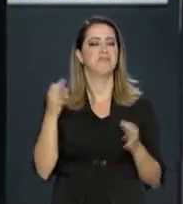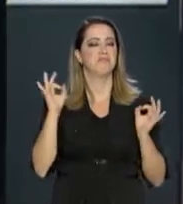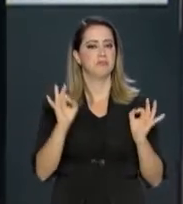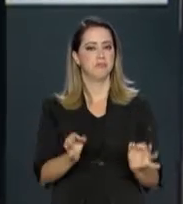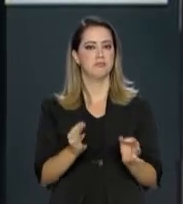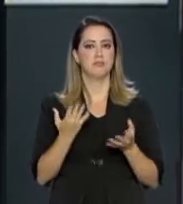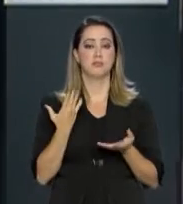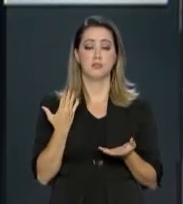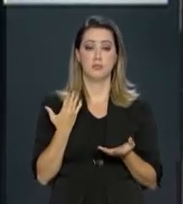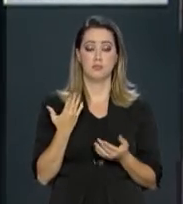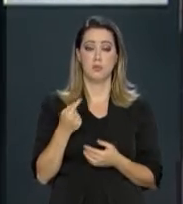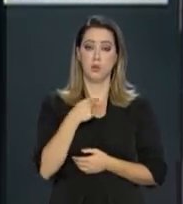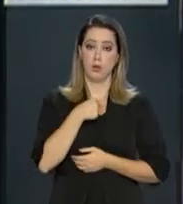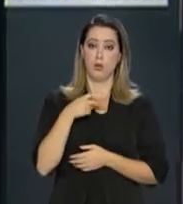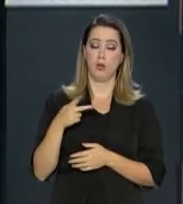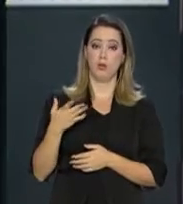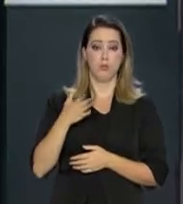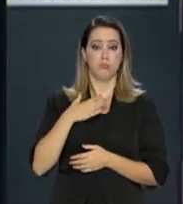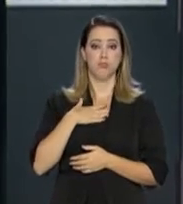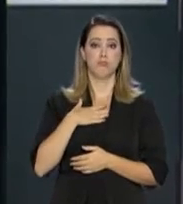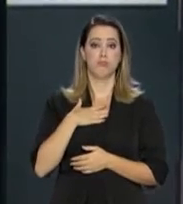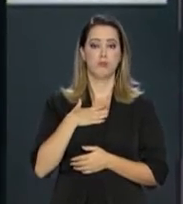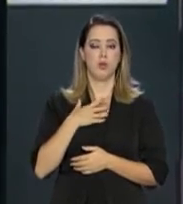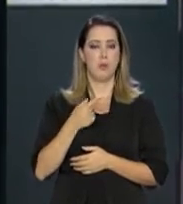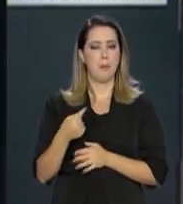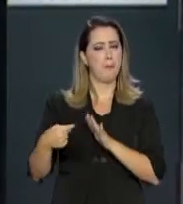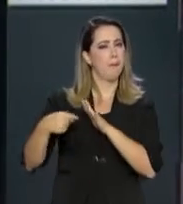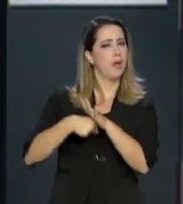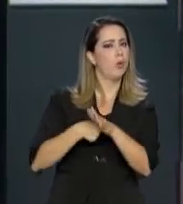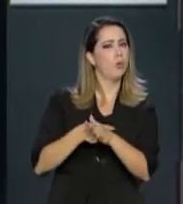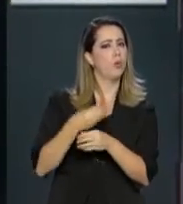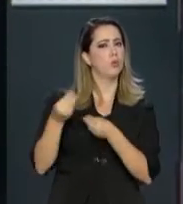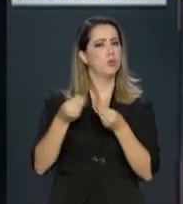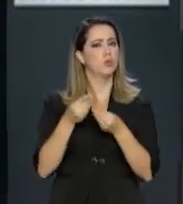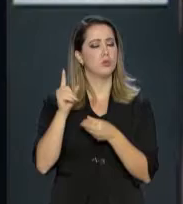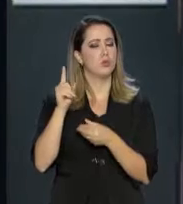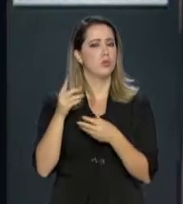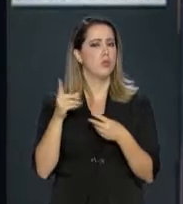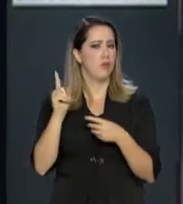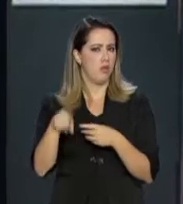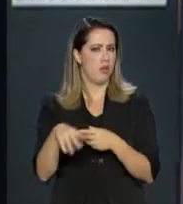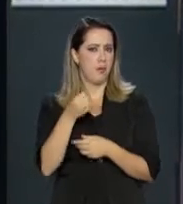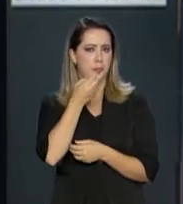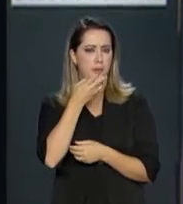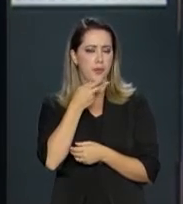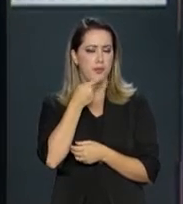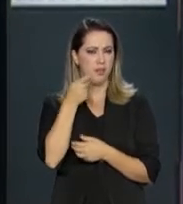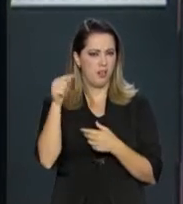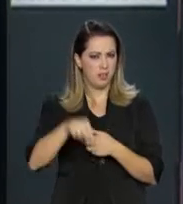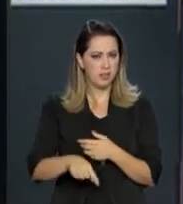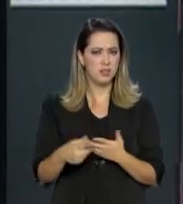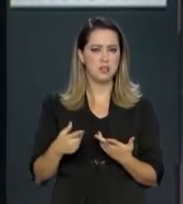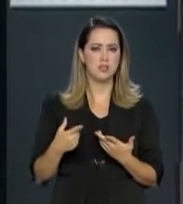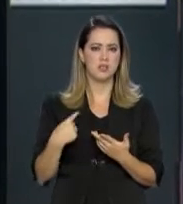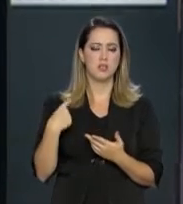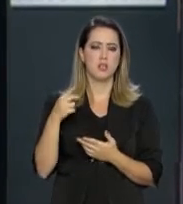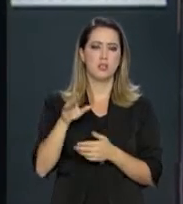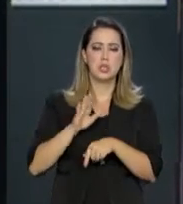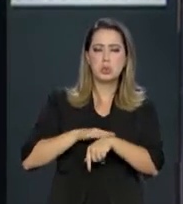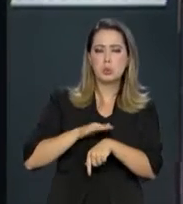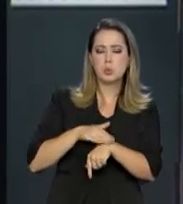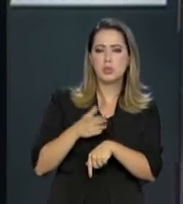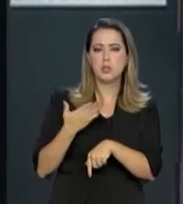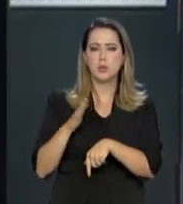excepcional, eu mesmo me pergunto, será que vale a pena dizer aqui que num